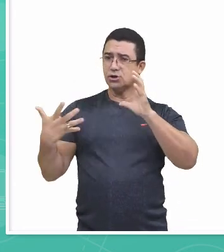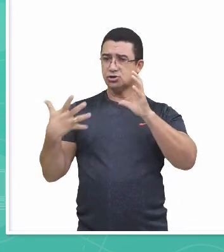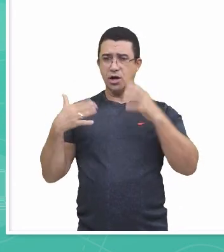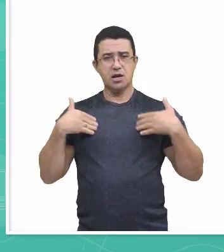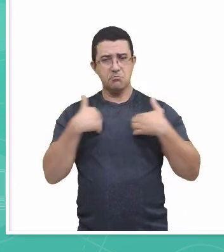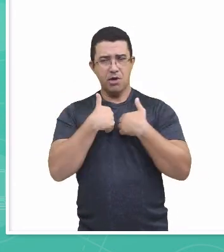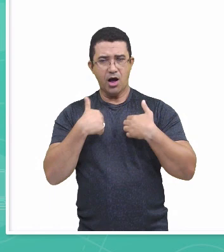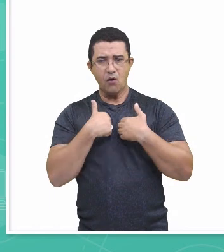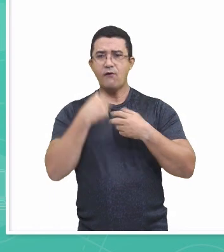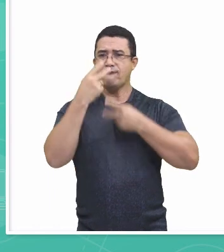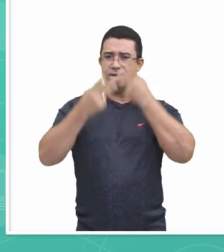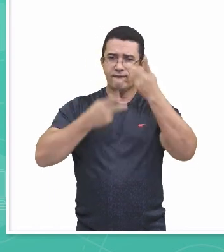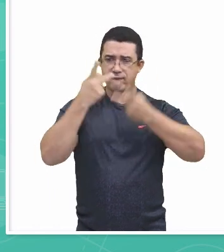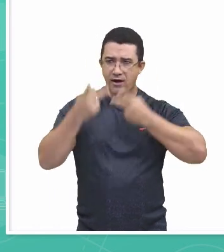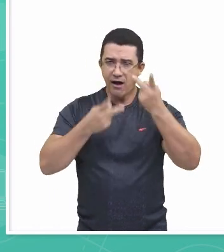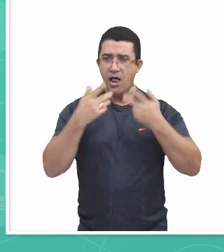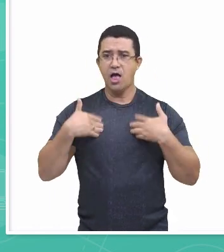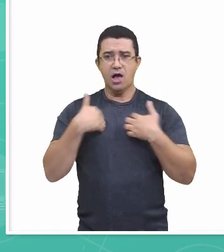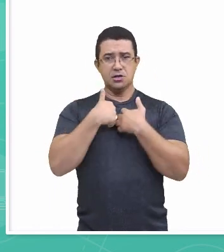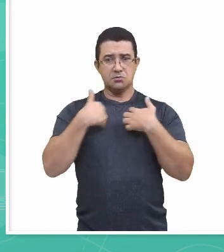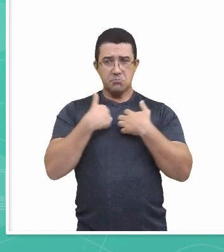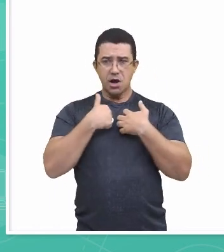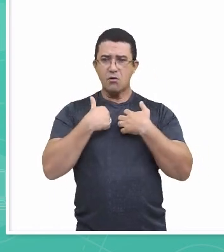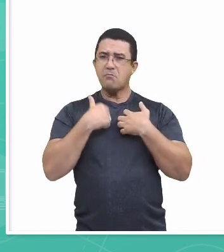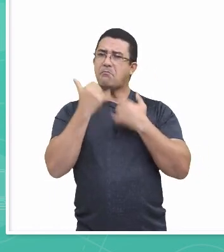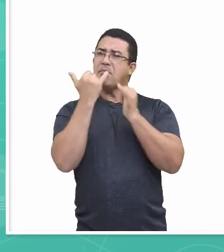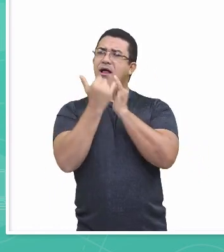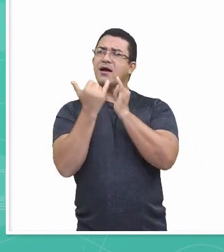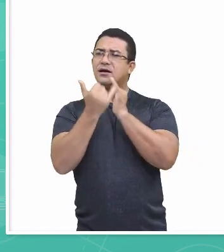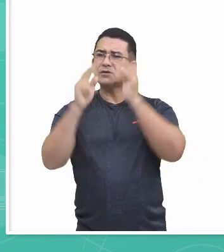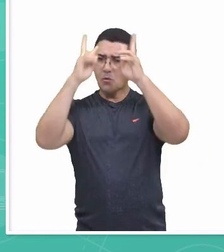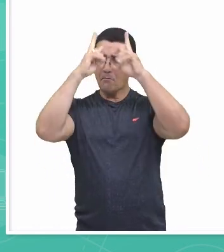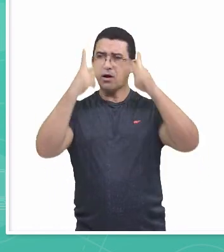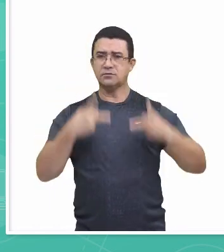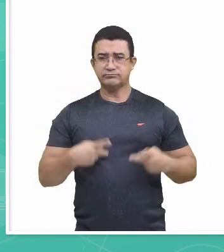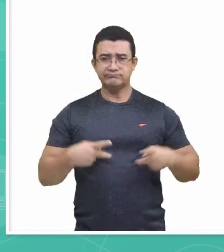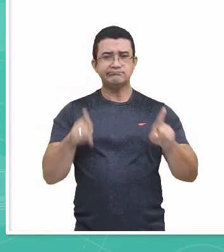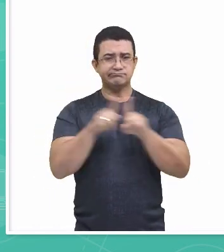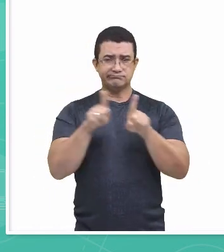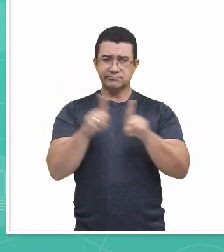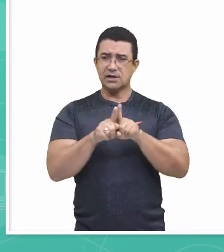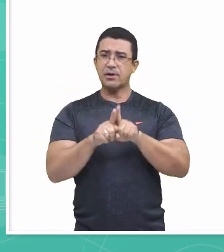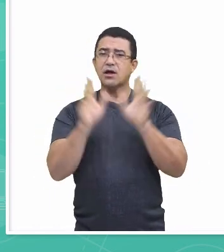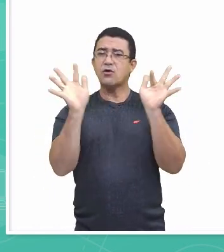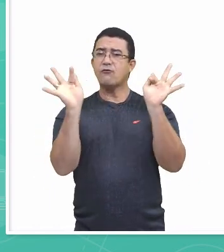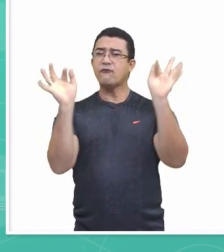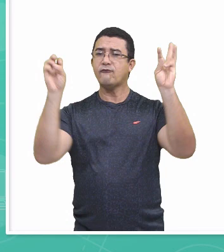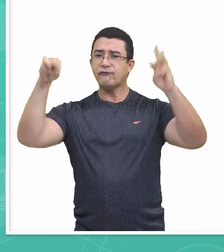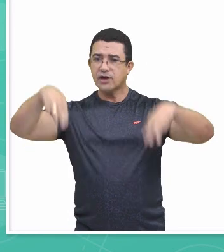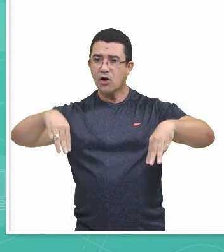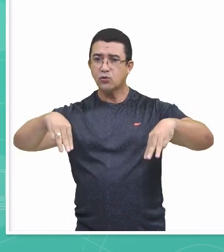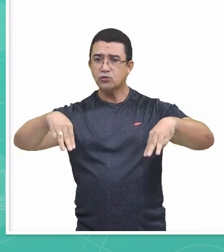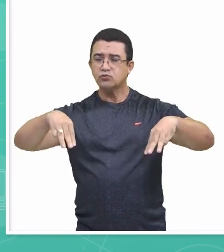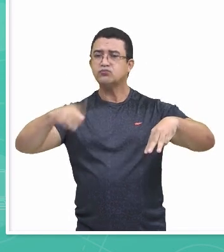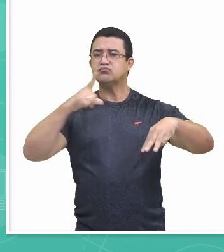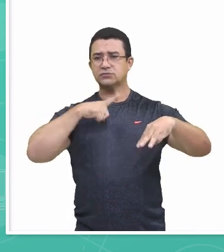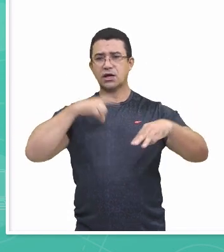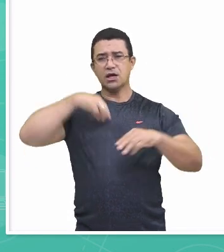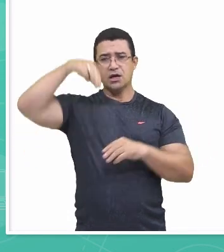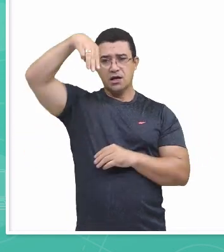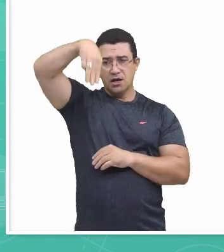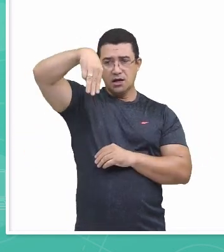que falam, dos animais que têm características humanas, eles vão trazer ao final um